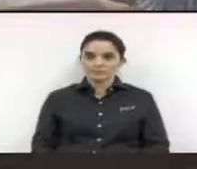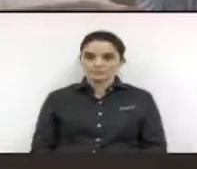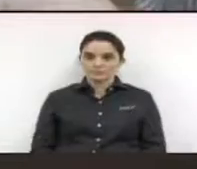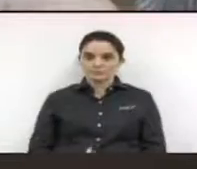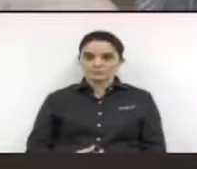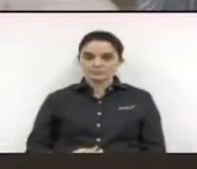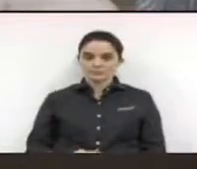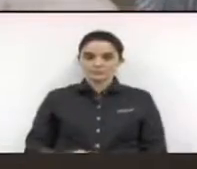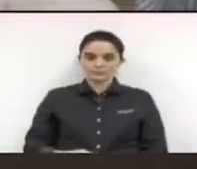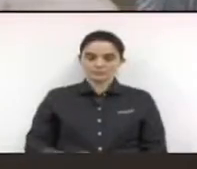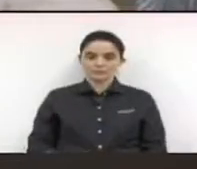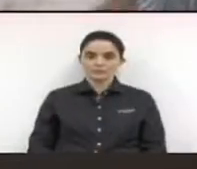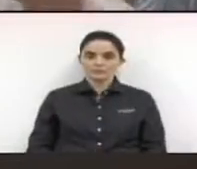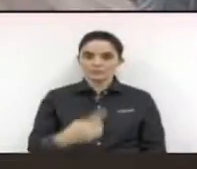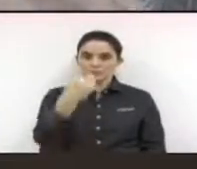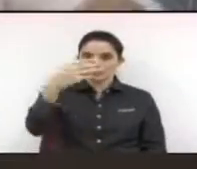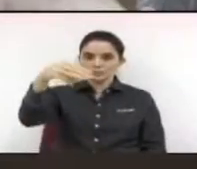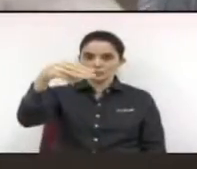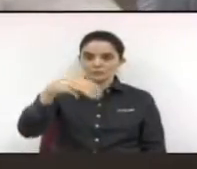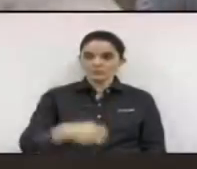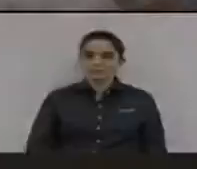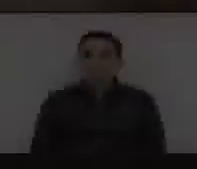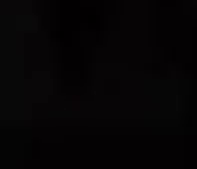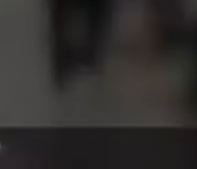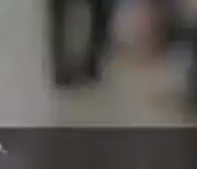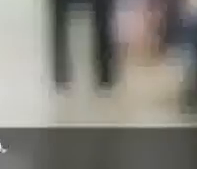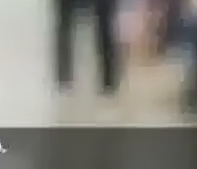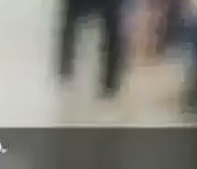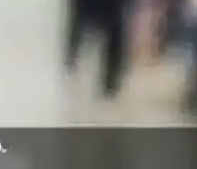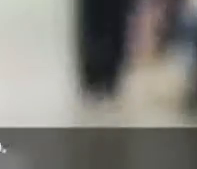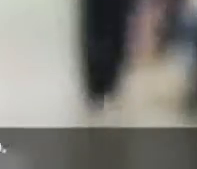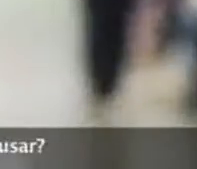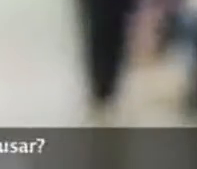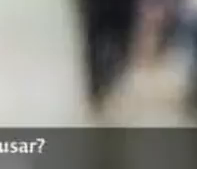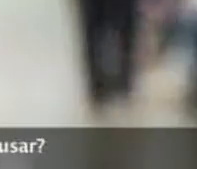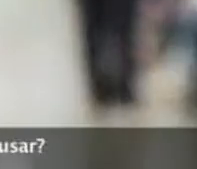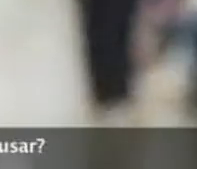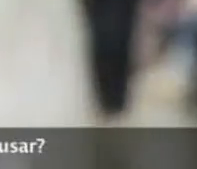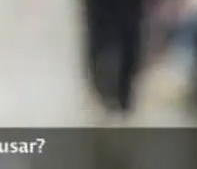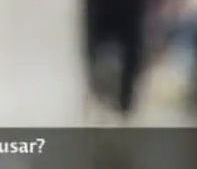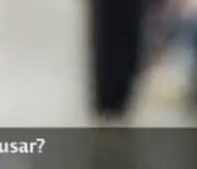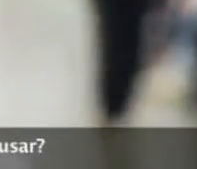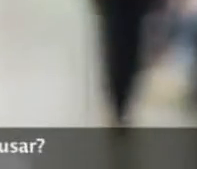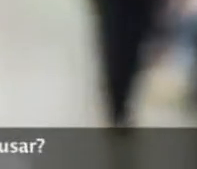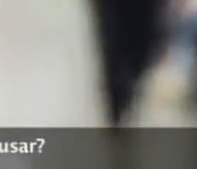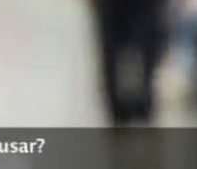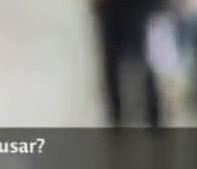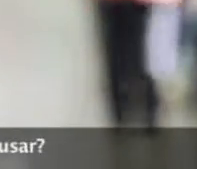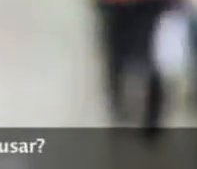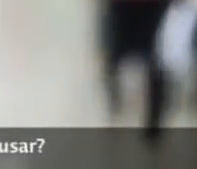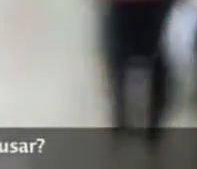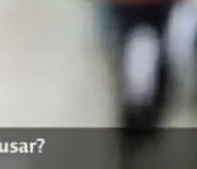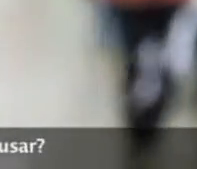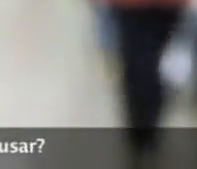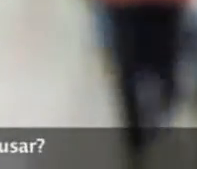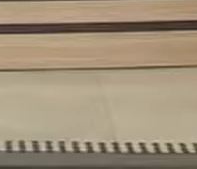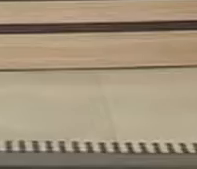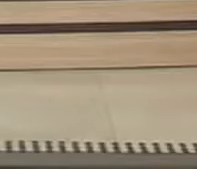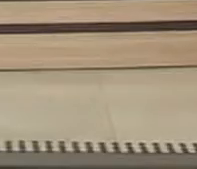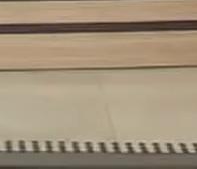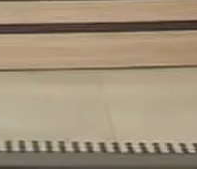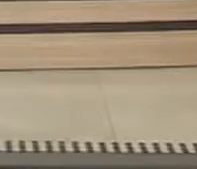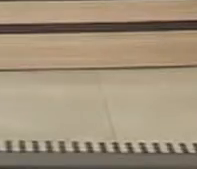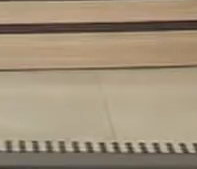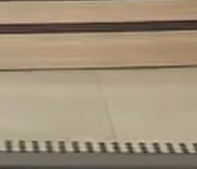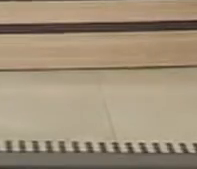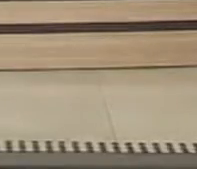A sessão está suspensa por um minuto. Os trabalhos estão reabertos. sessão teve que ser suspenso para a troca da